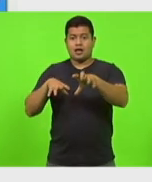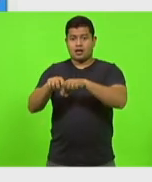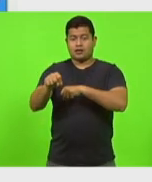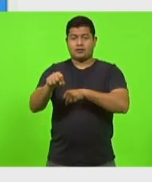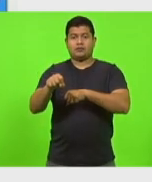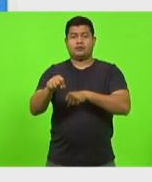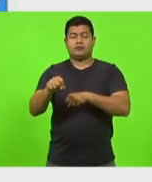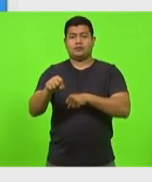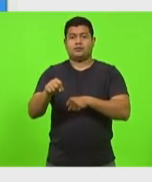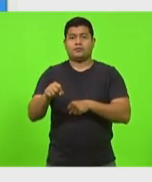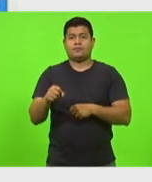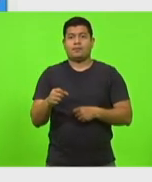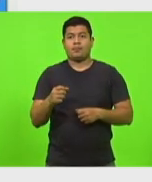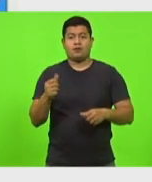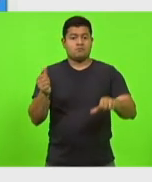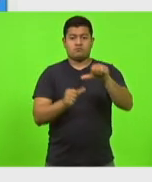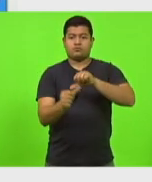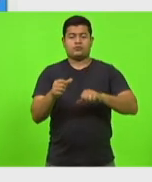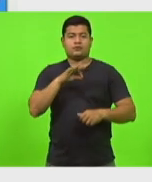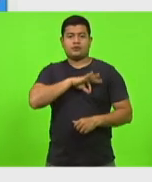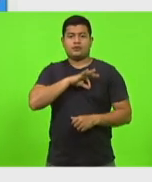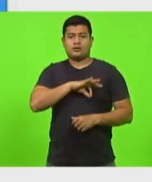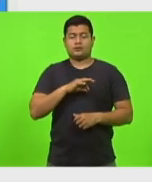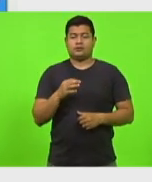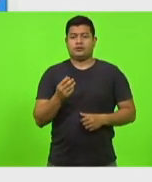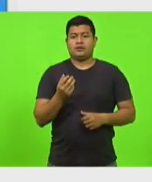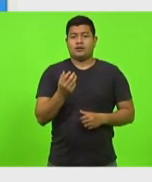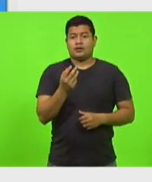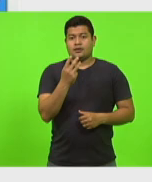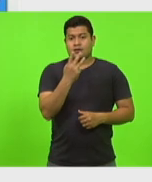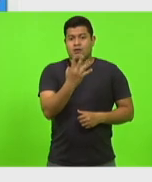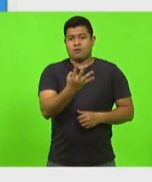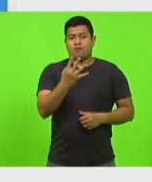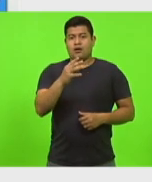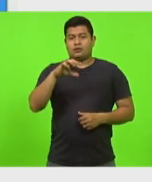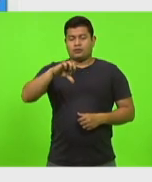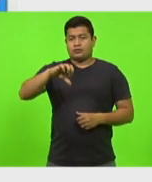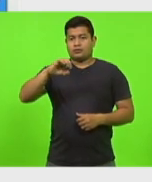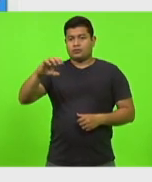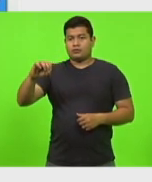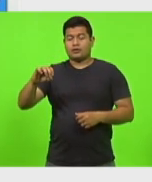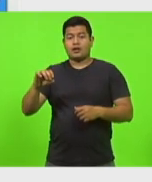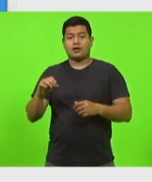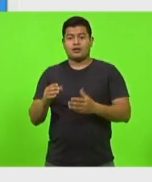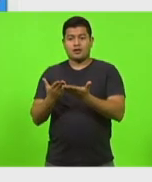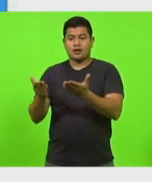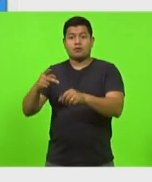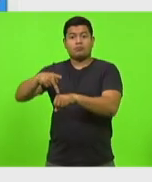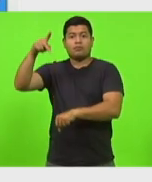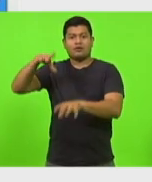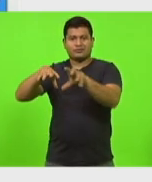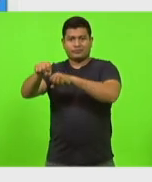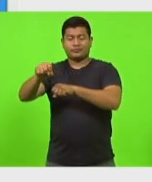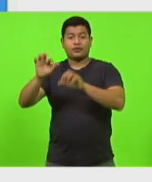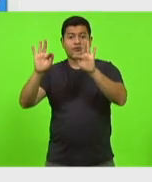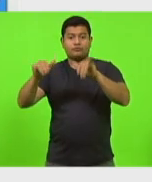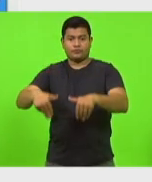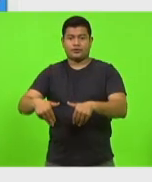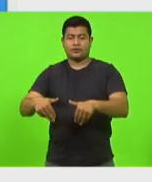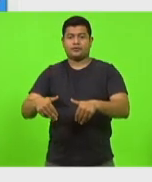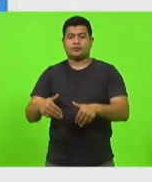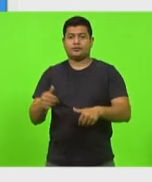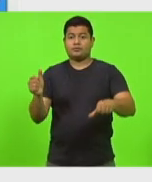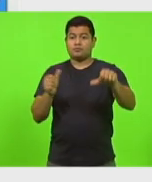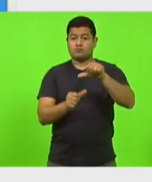de 3.600 para 4.900, e a especialização final de carreira de 5.113,